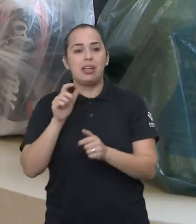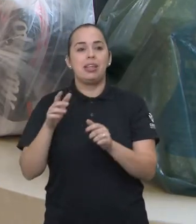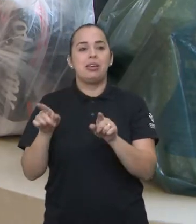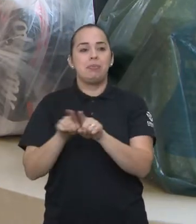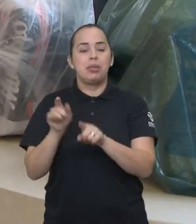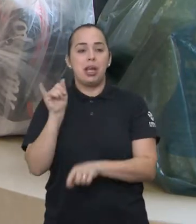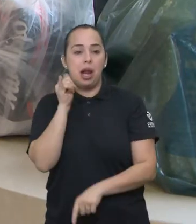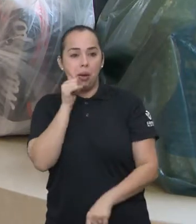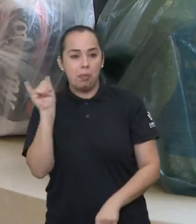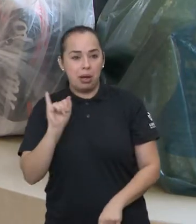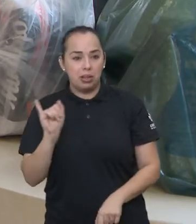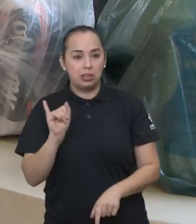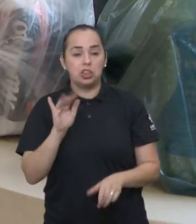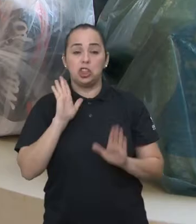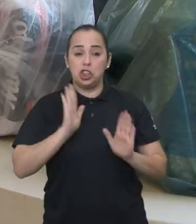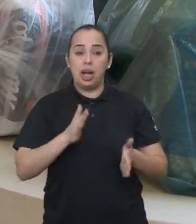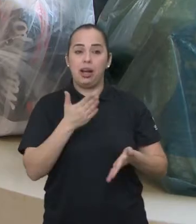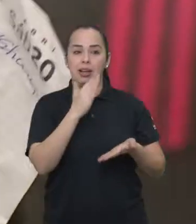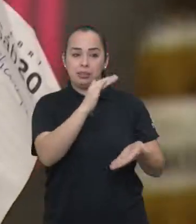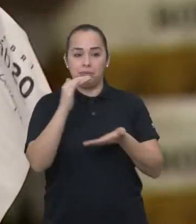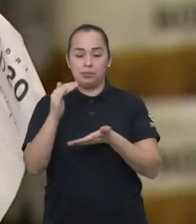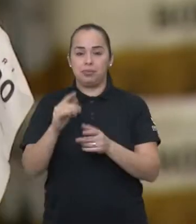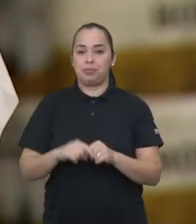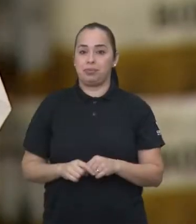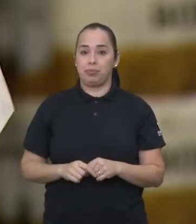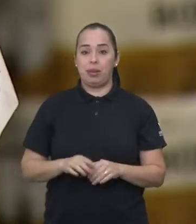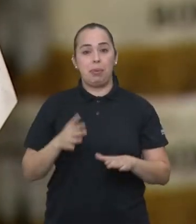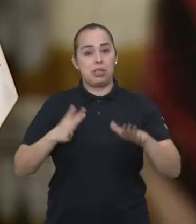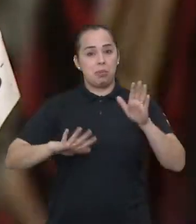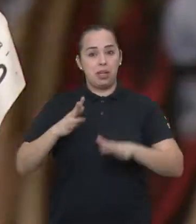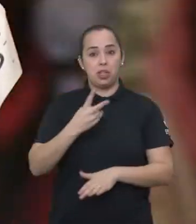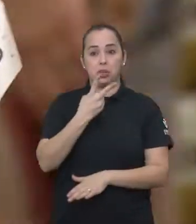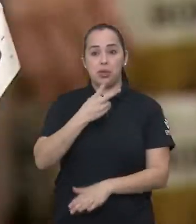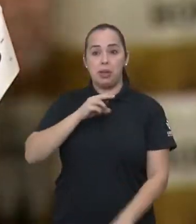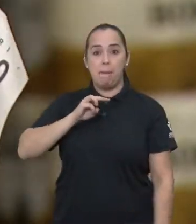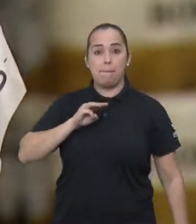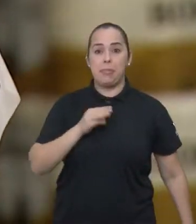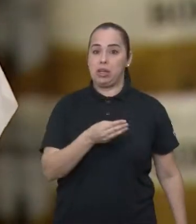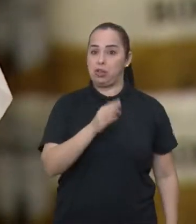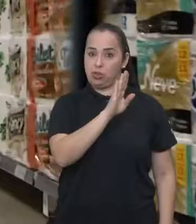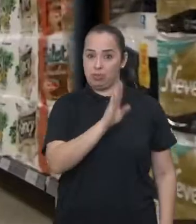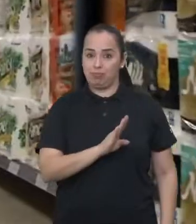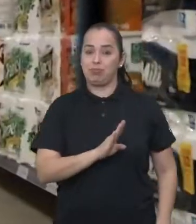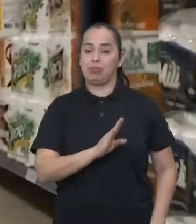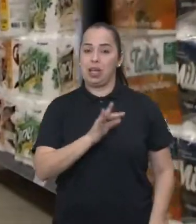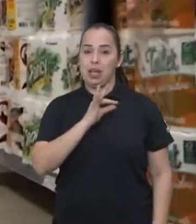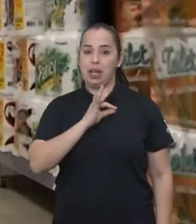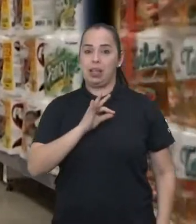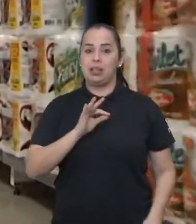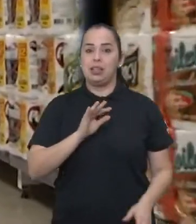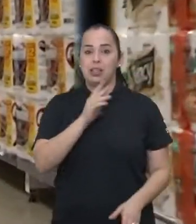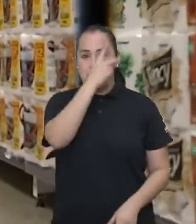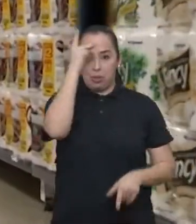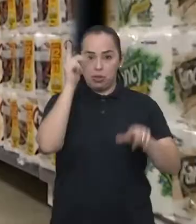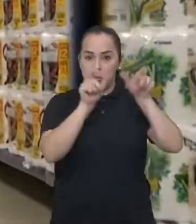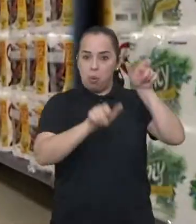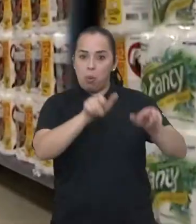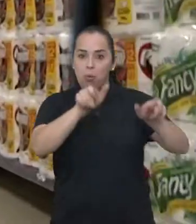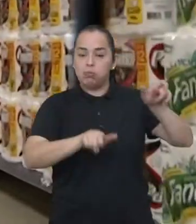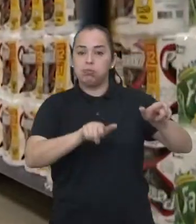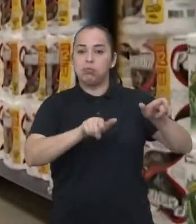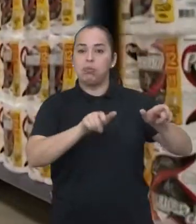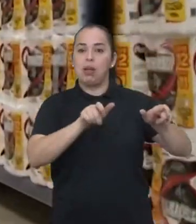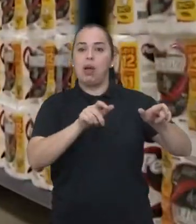irmã com as crianças e a gente já saiu daqui com a sexta pelo menos dois milhões de brasileiros tiveram a renda reduzida